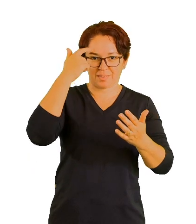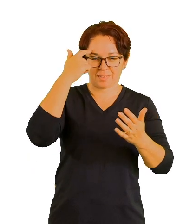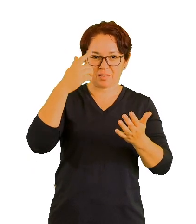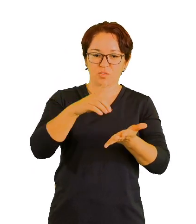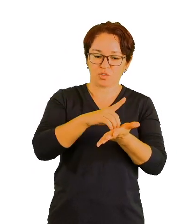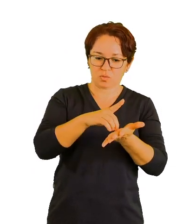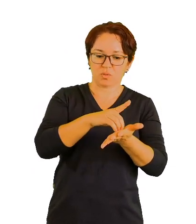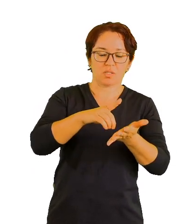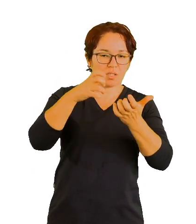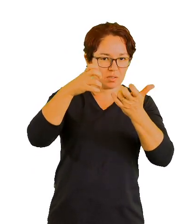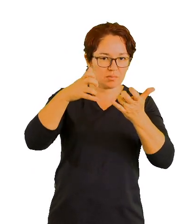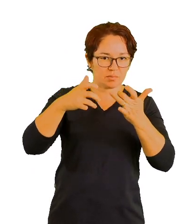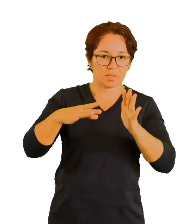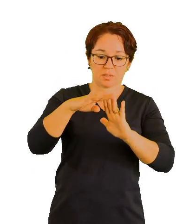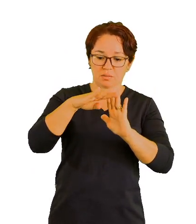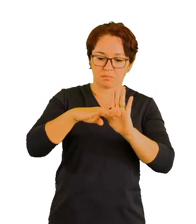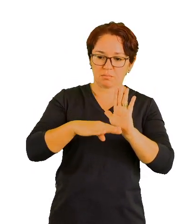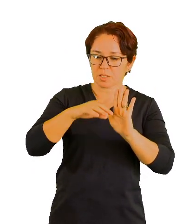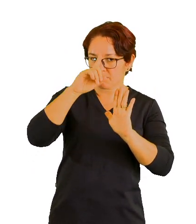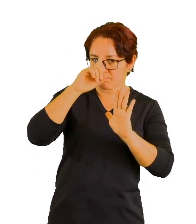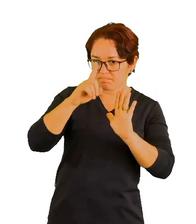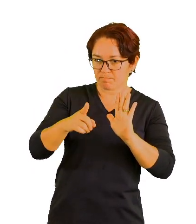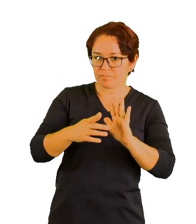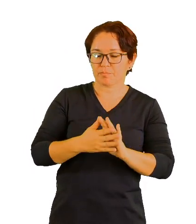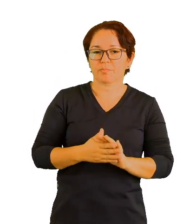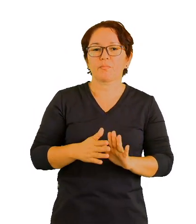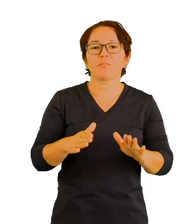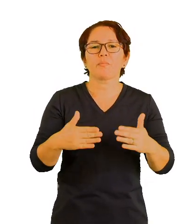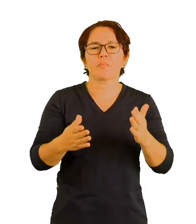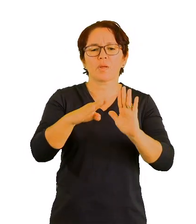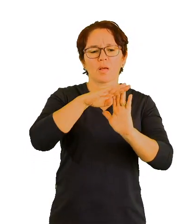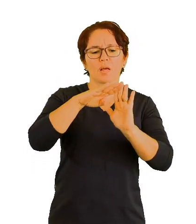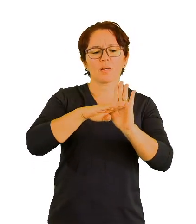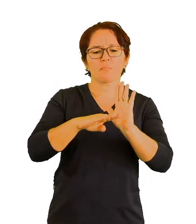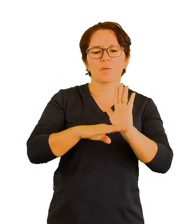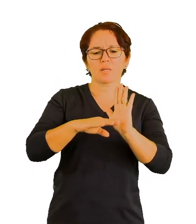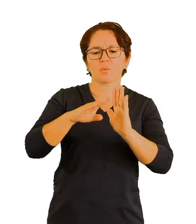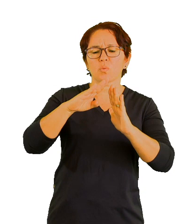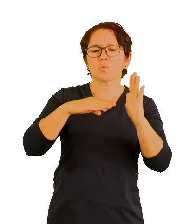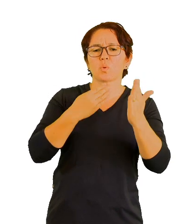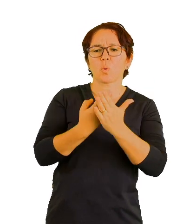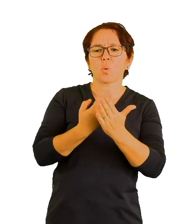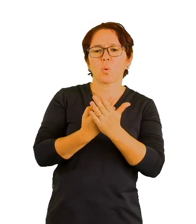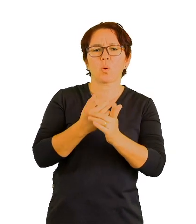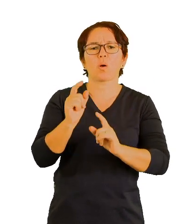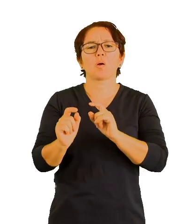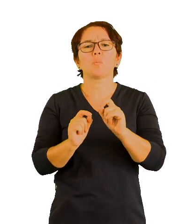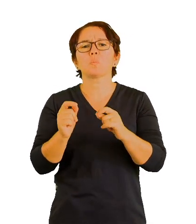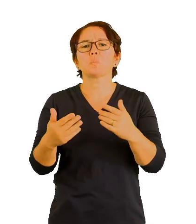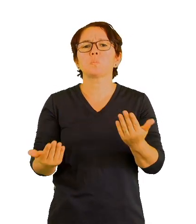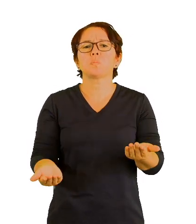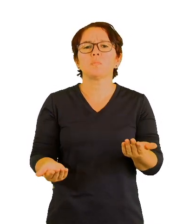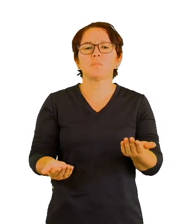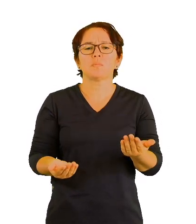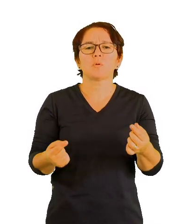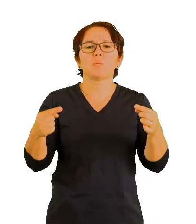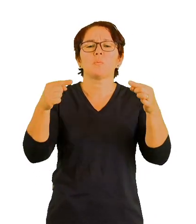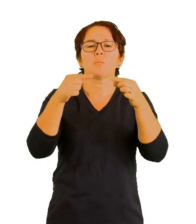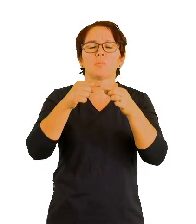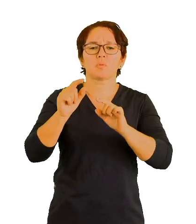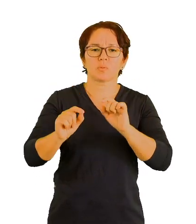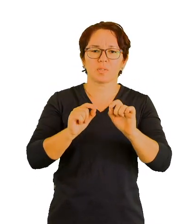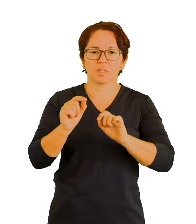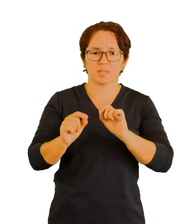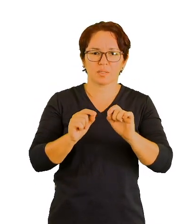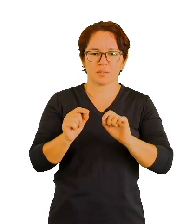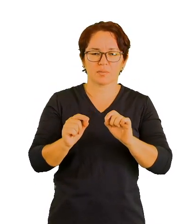que é o regimento escolar? A partir dessa definição do dicionário e do que a gente conhece do ambiente